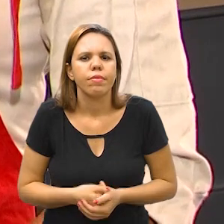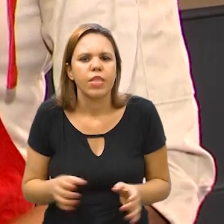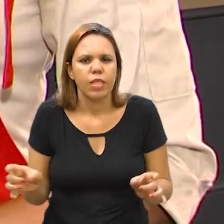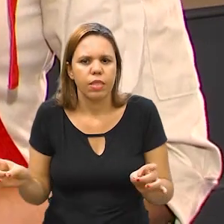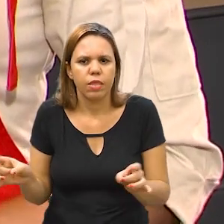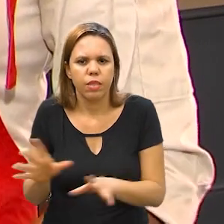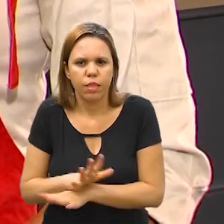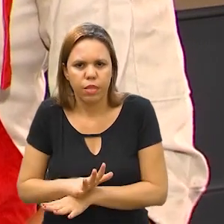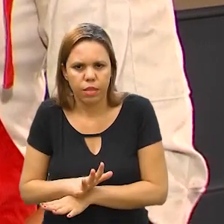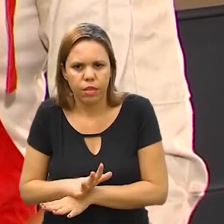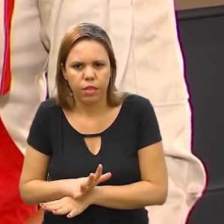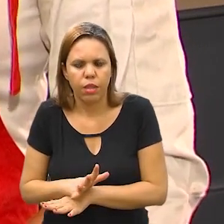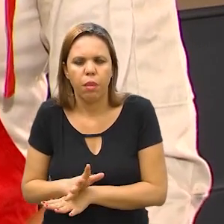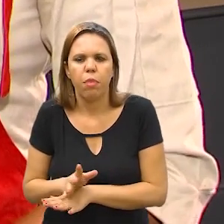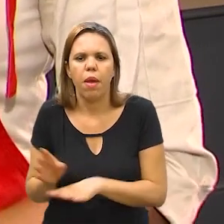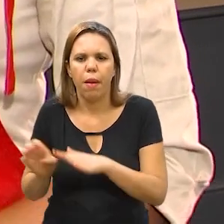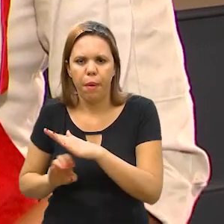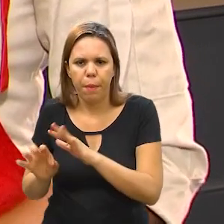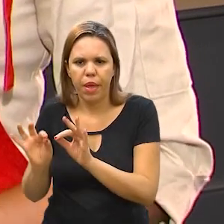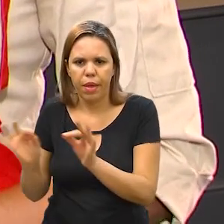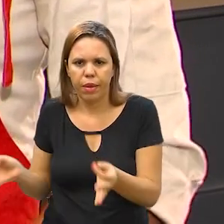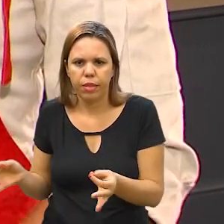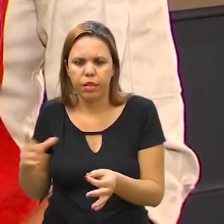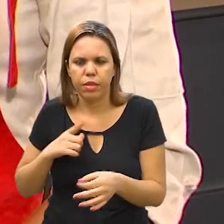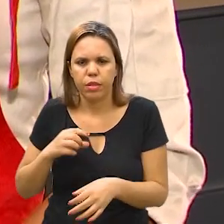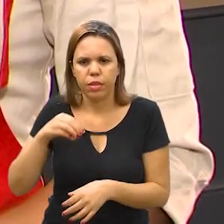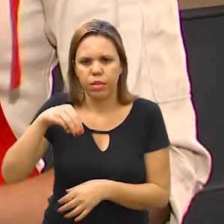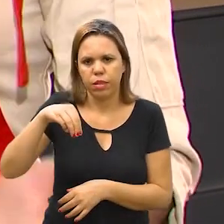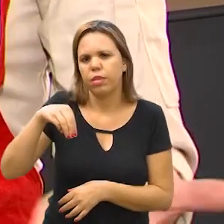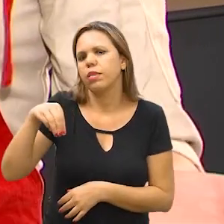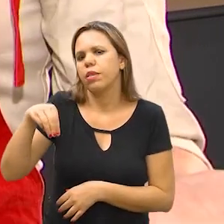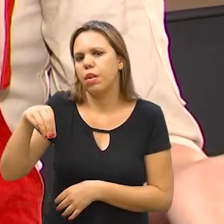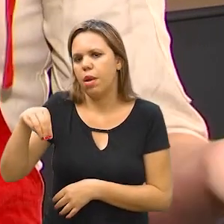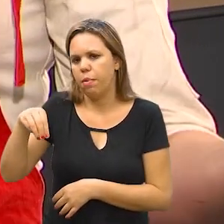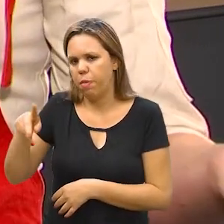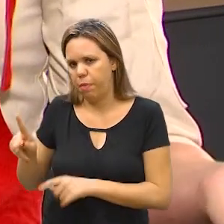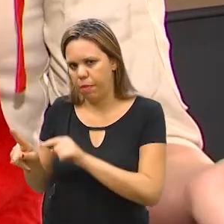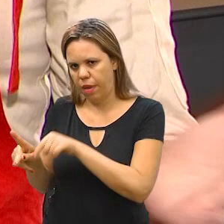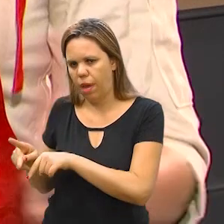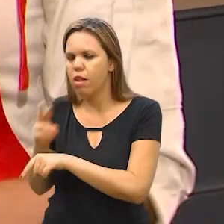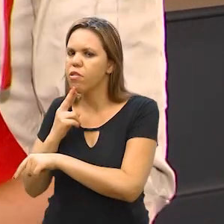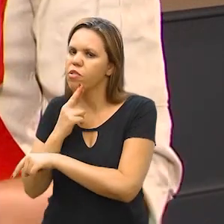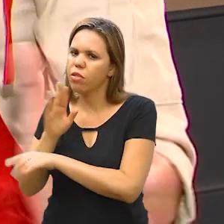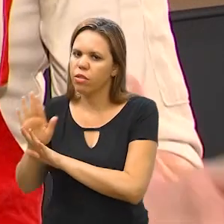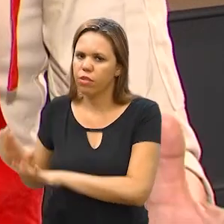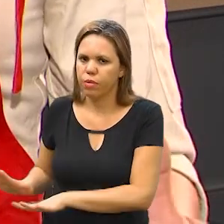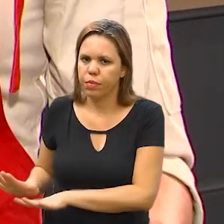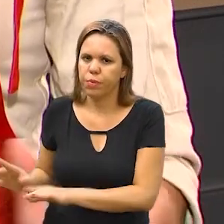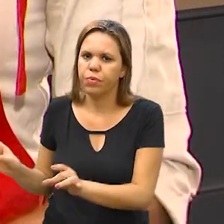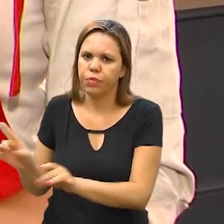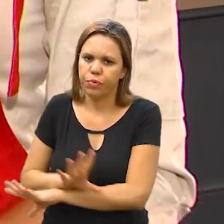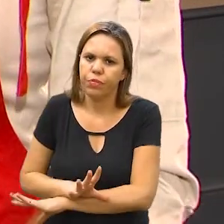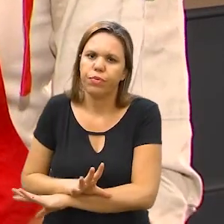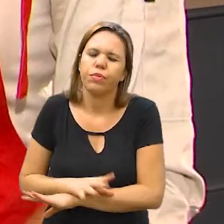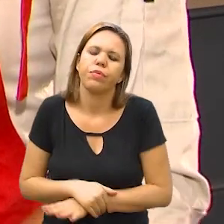a minha pequena empresa, né? Porque eu tinha uma MP, que era a do restaurante, eu realmente